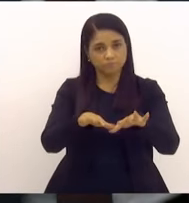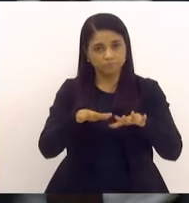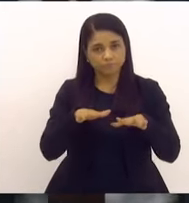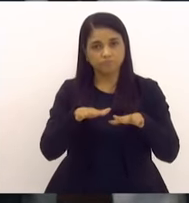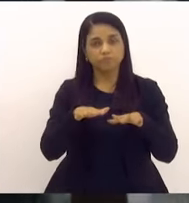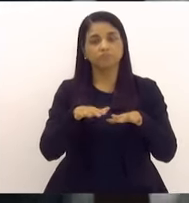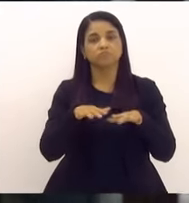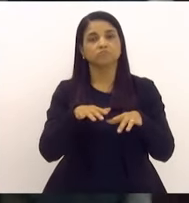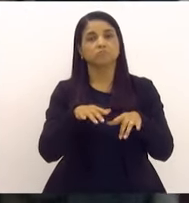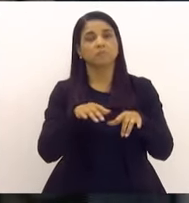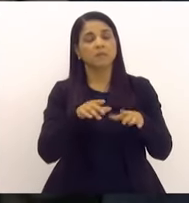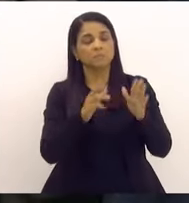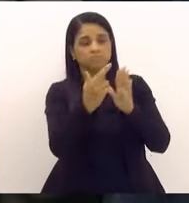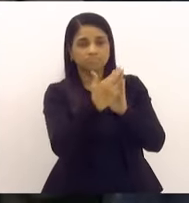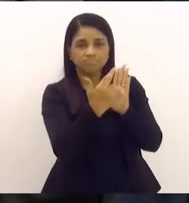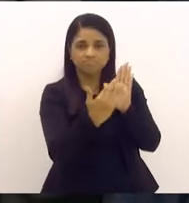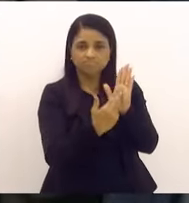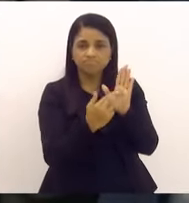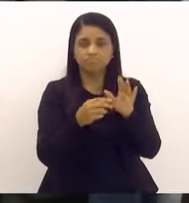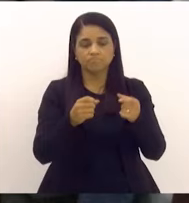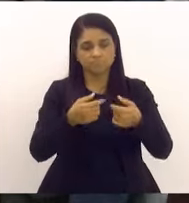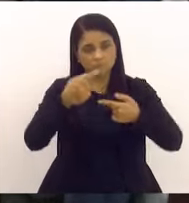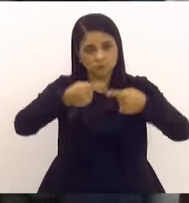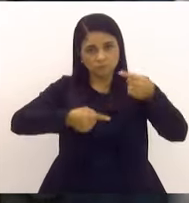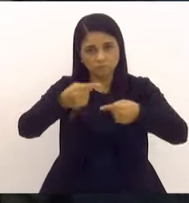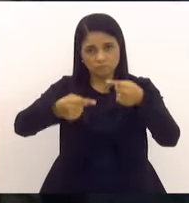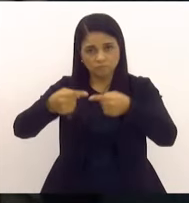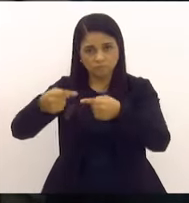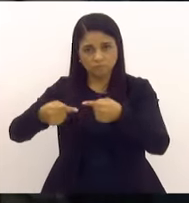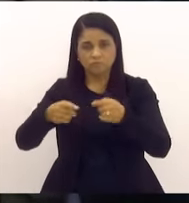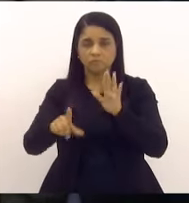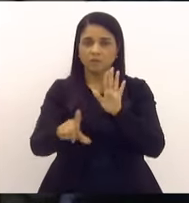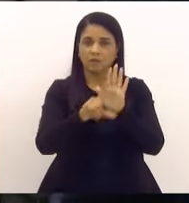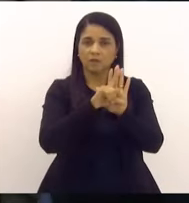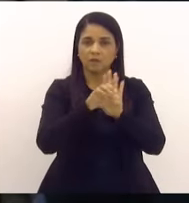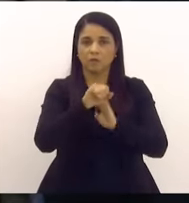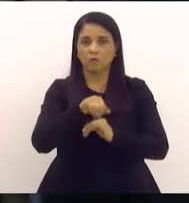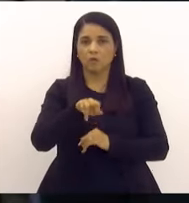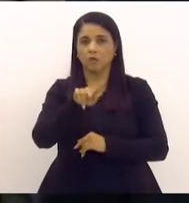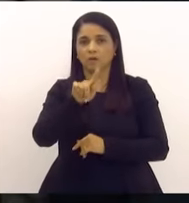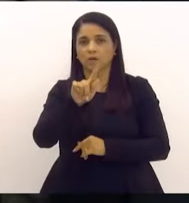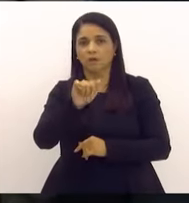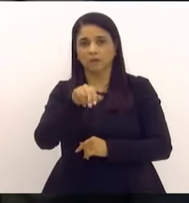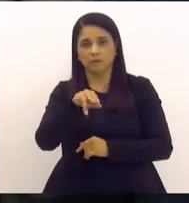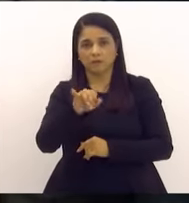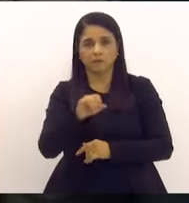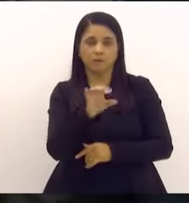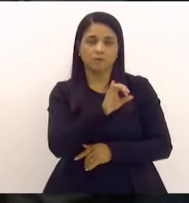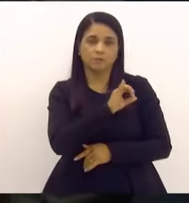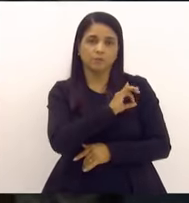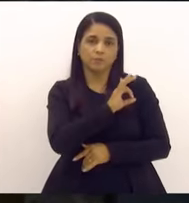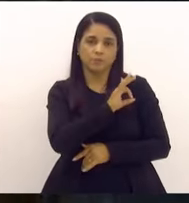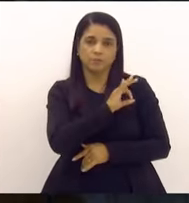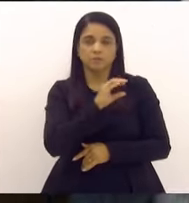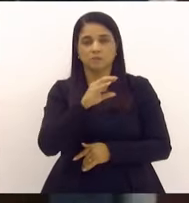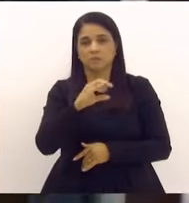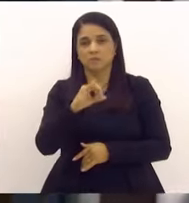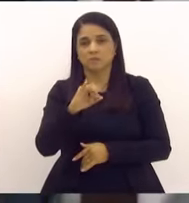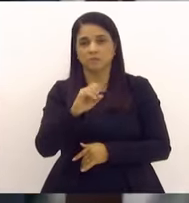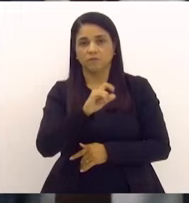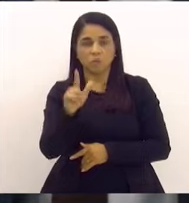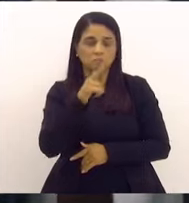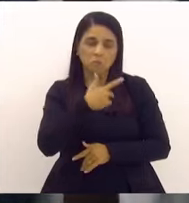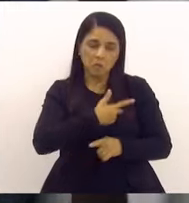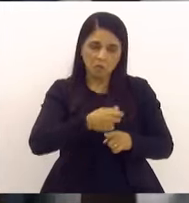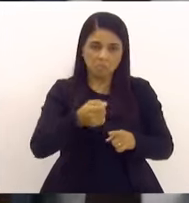possa regulamentar e abrir a discussão para regulamentar a lei orgânica da Polícia Civil. Então, considero que seja um ganho.